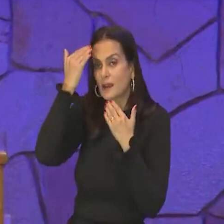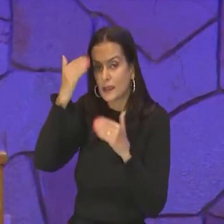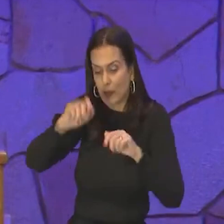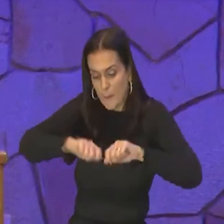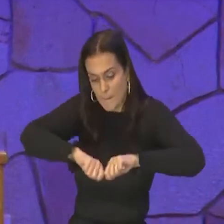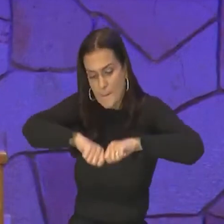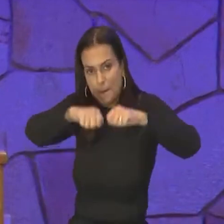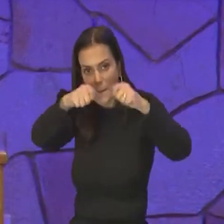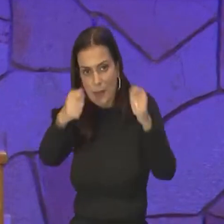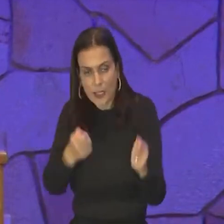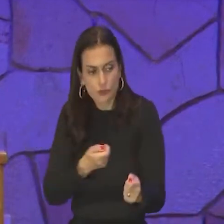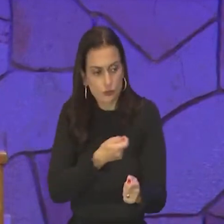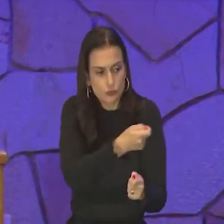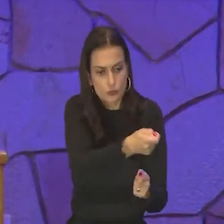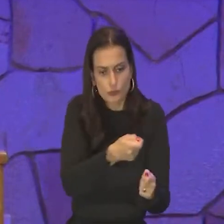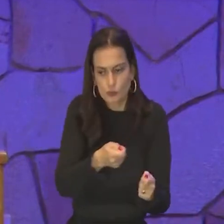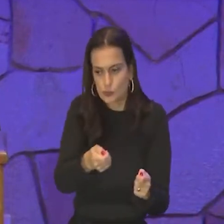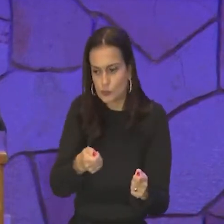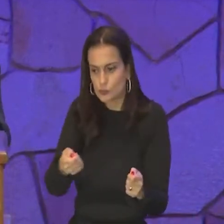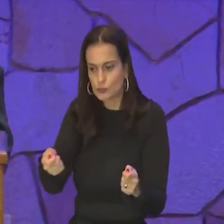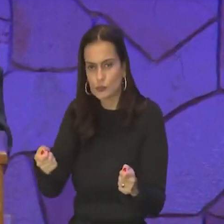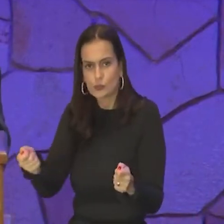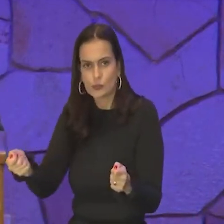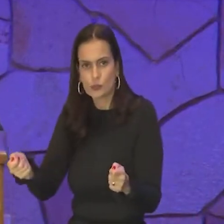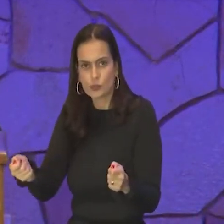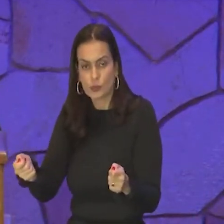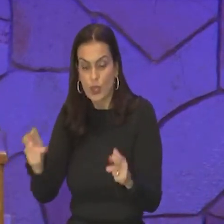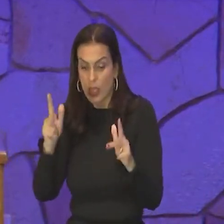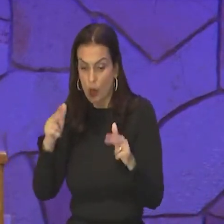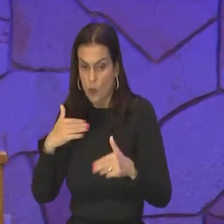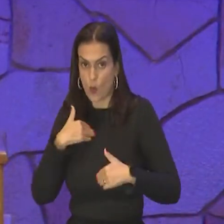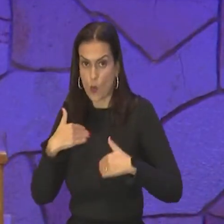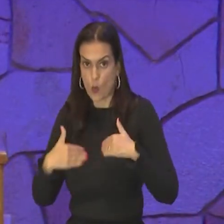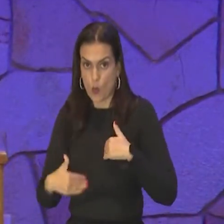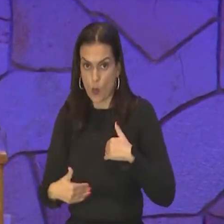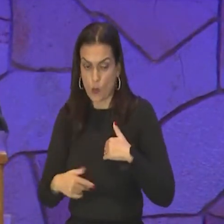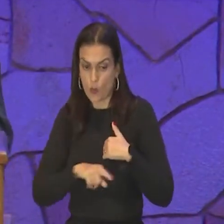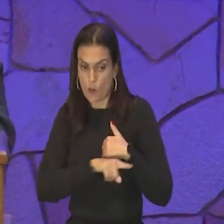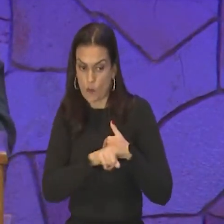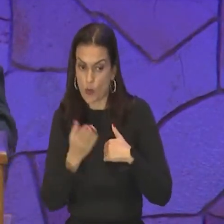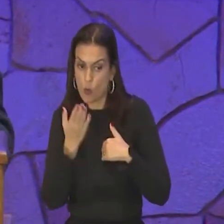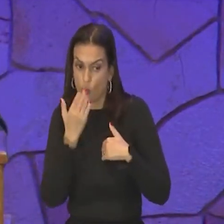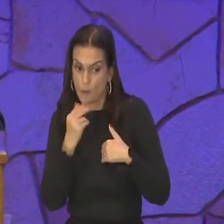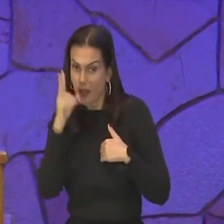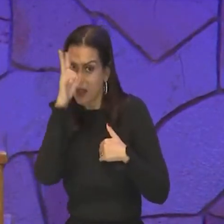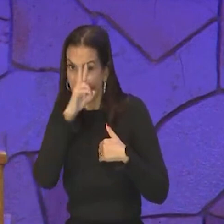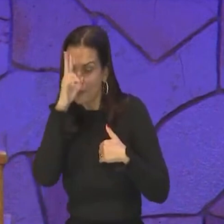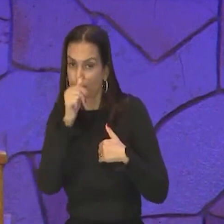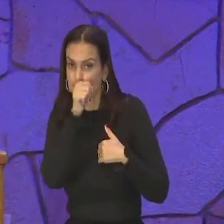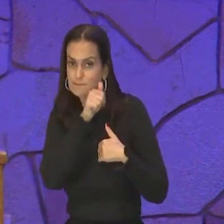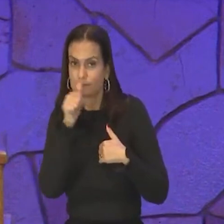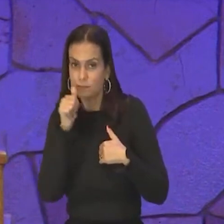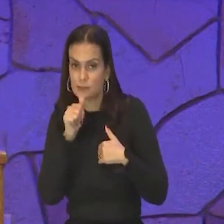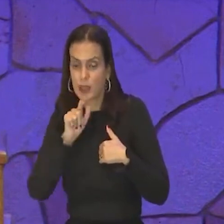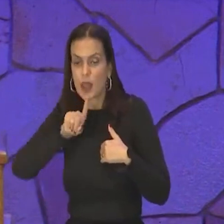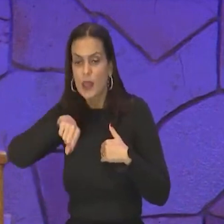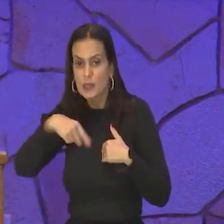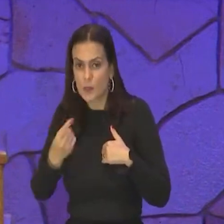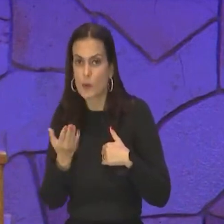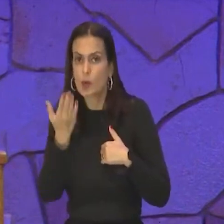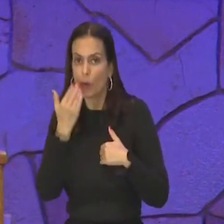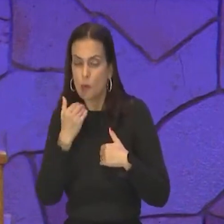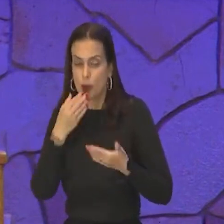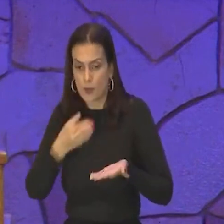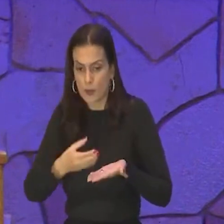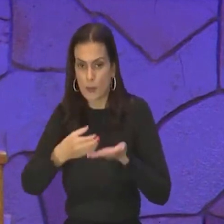parte, dá aos seus discípulos, dizendo: este é o meu corpo oferecido por vós, fazei isto em memória de mim. Semelhantemente, depois de cear, tomou o